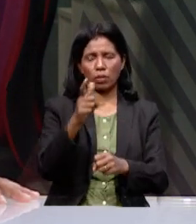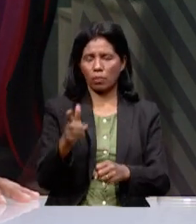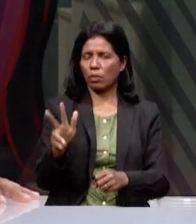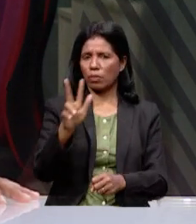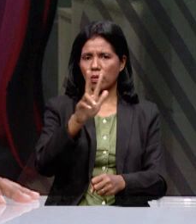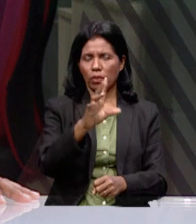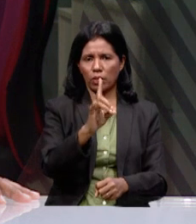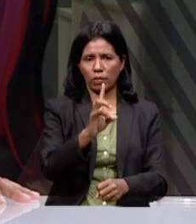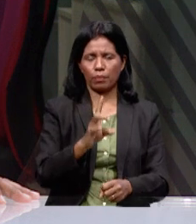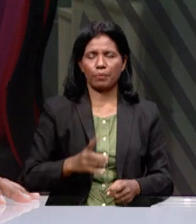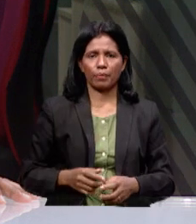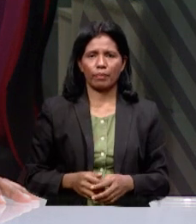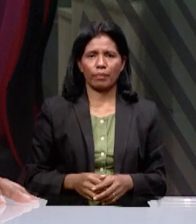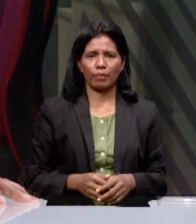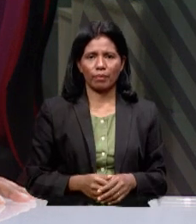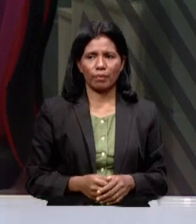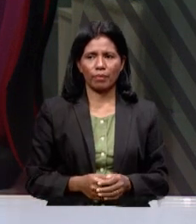Ahito.